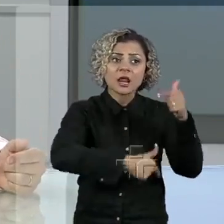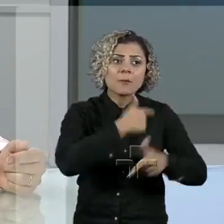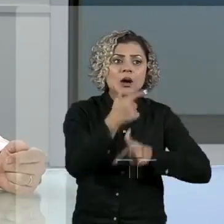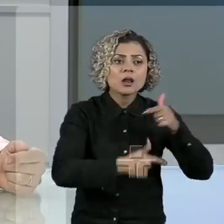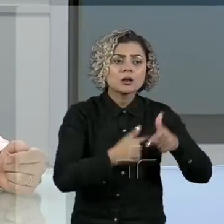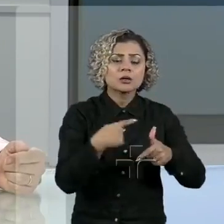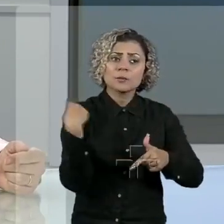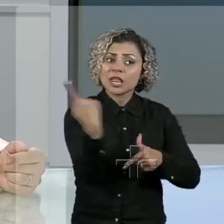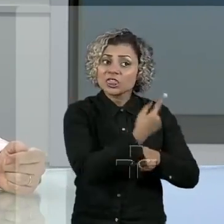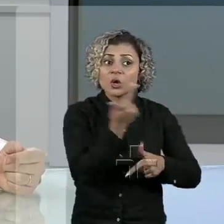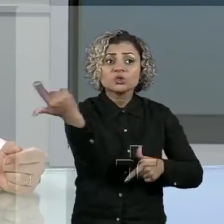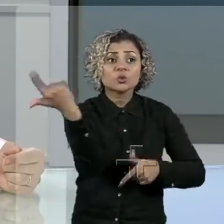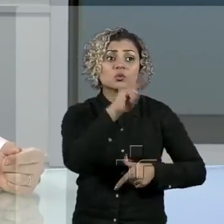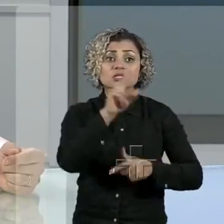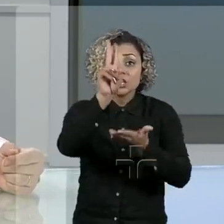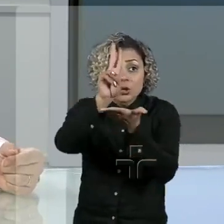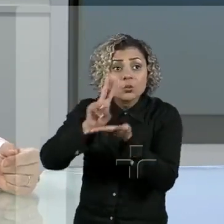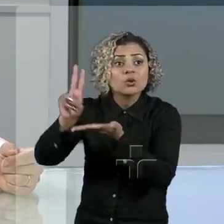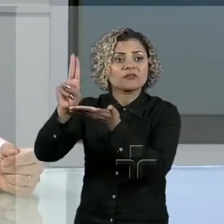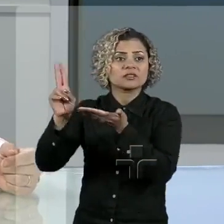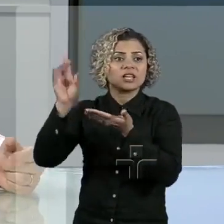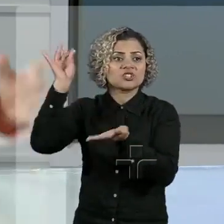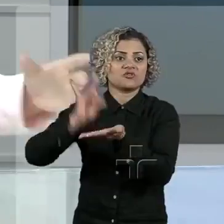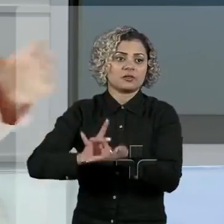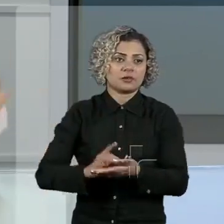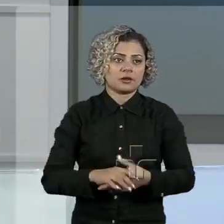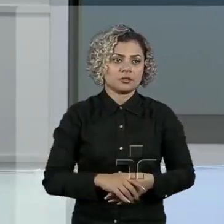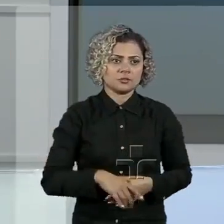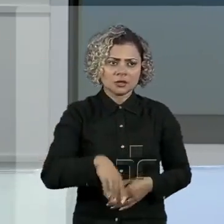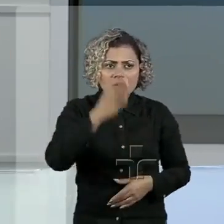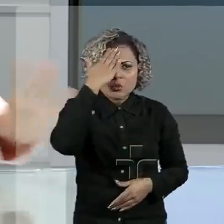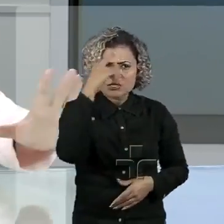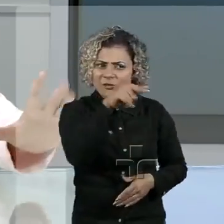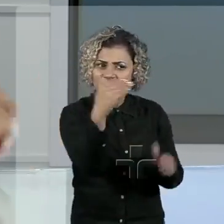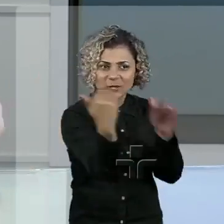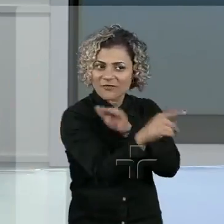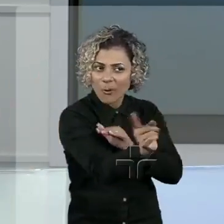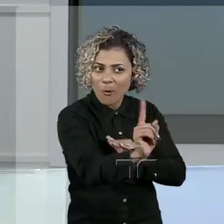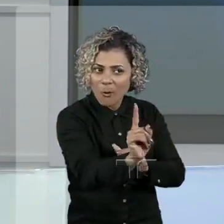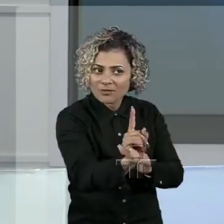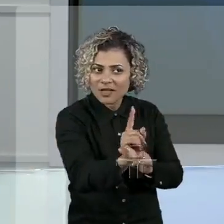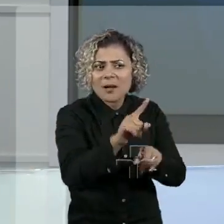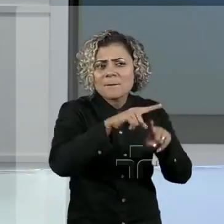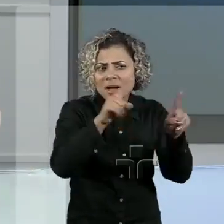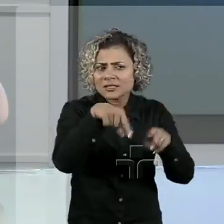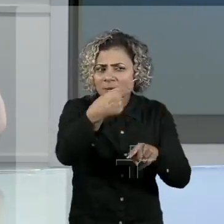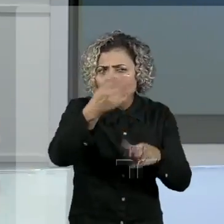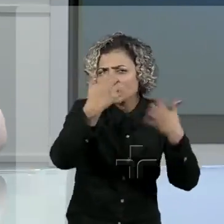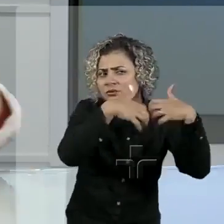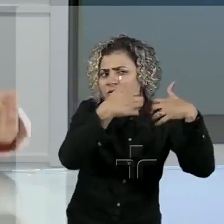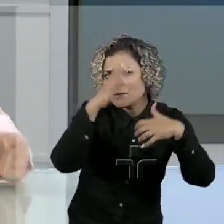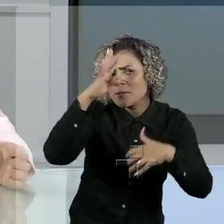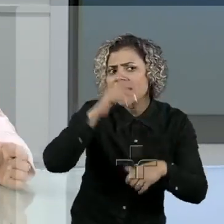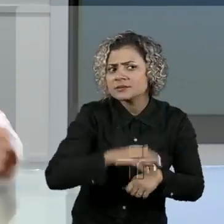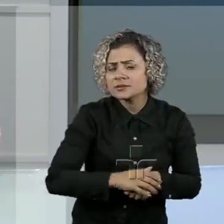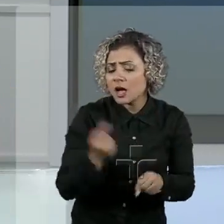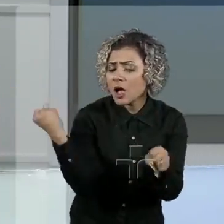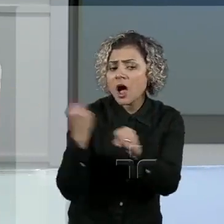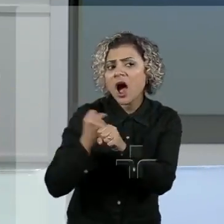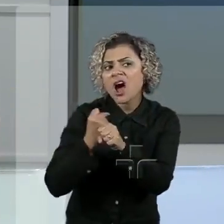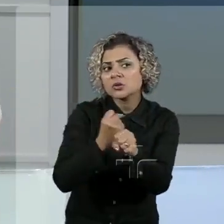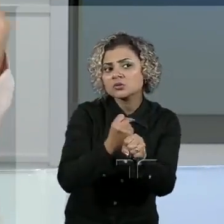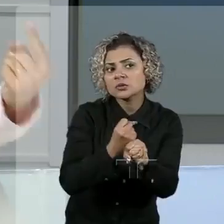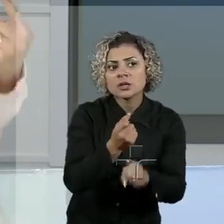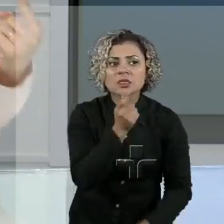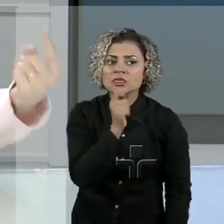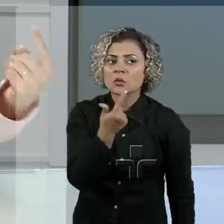nós tenhamos uma universidade de verdade. Eu sei que você não vai concordar comigo aqui, mas depois pensa. Há muitos anos não